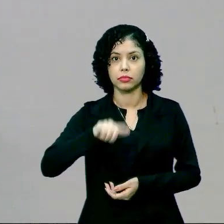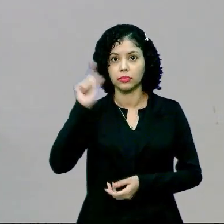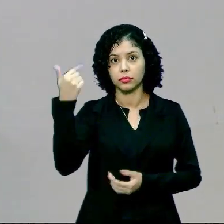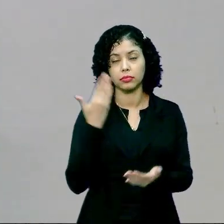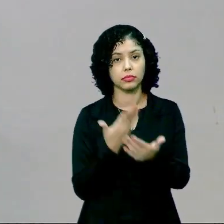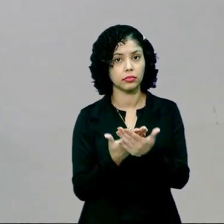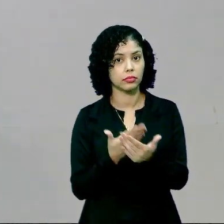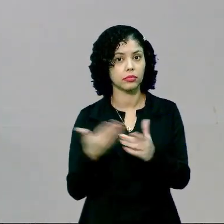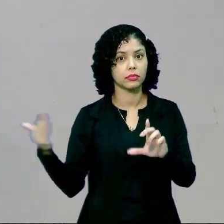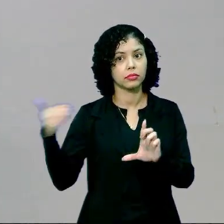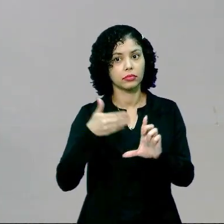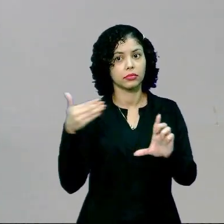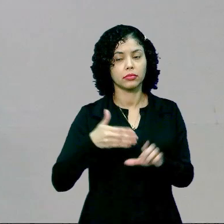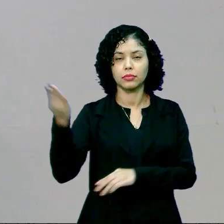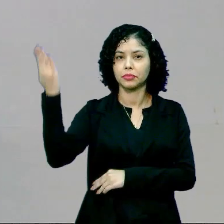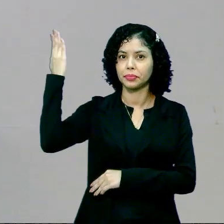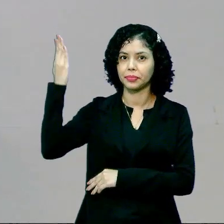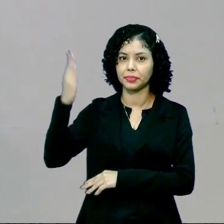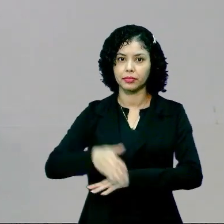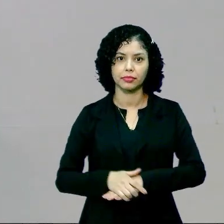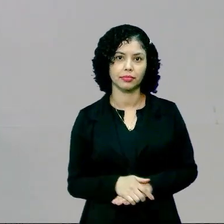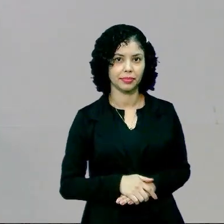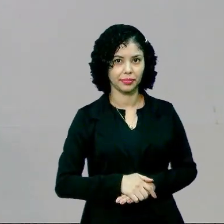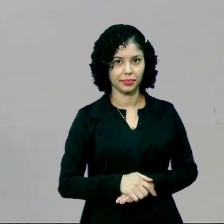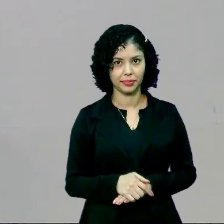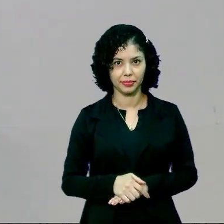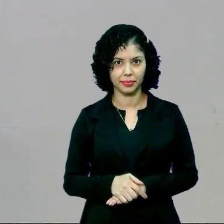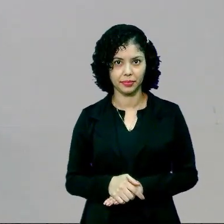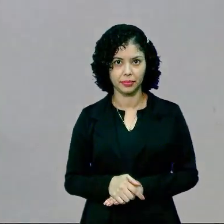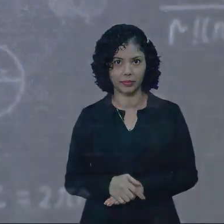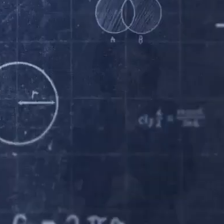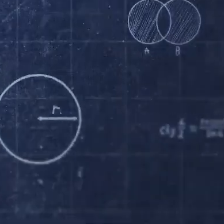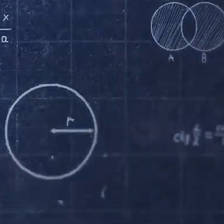essas e outras aulas acessem a nossa plataforma